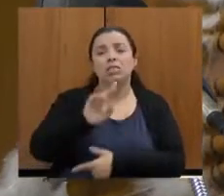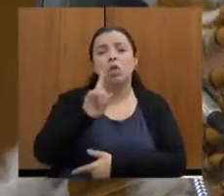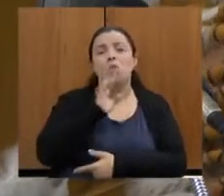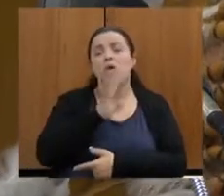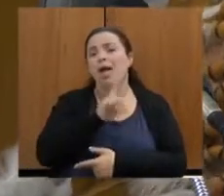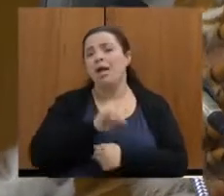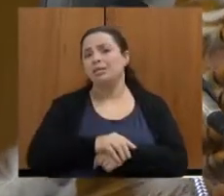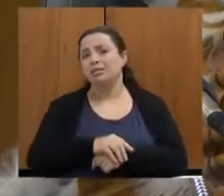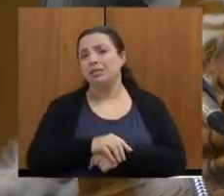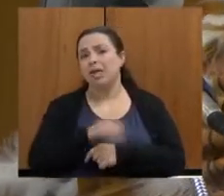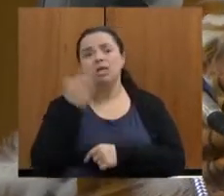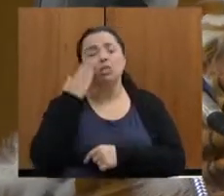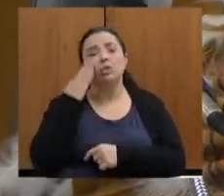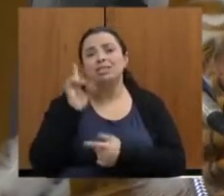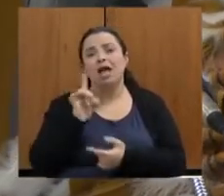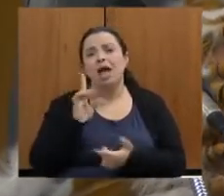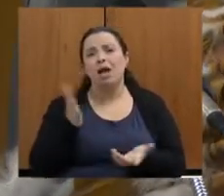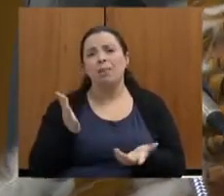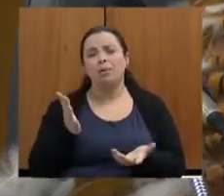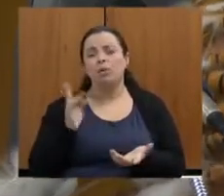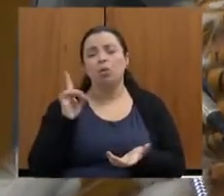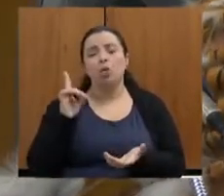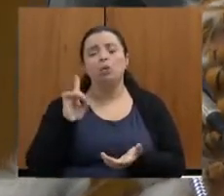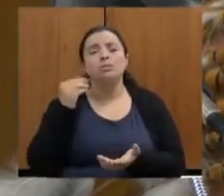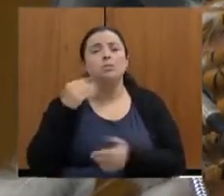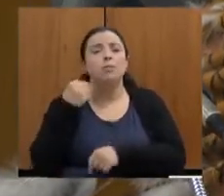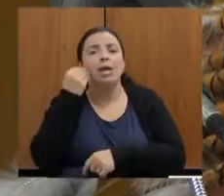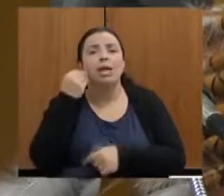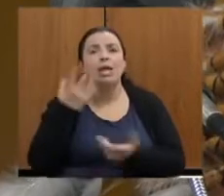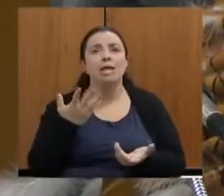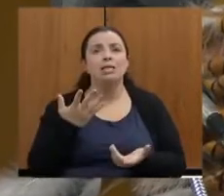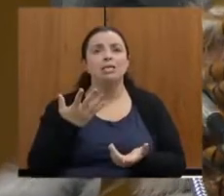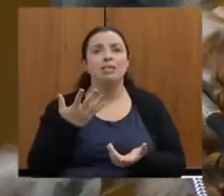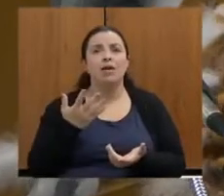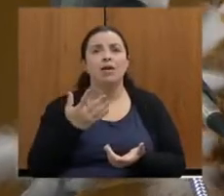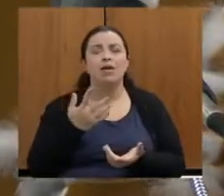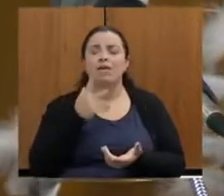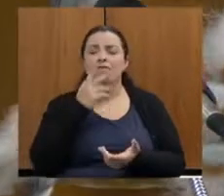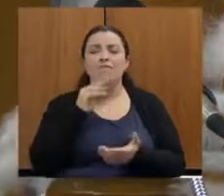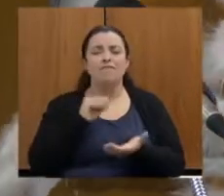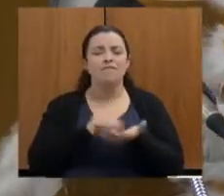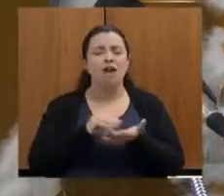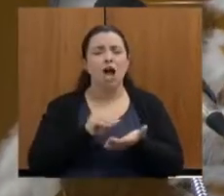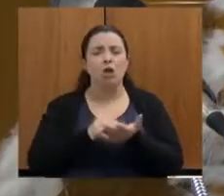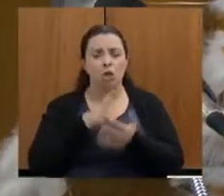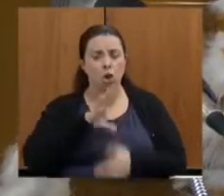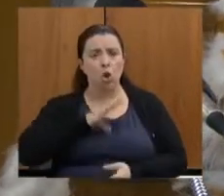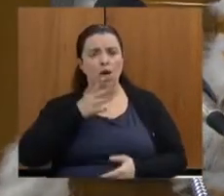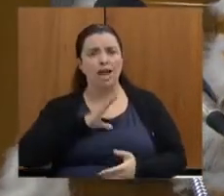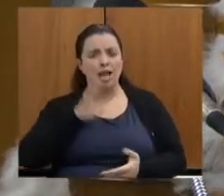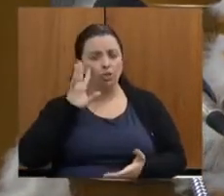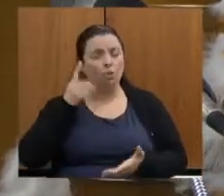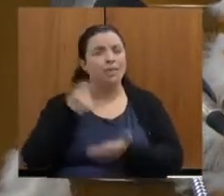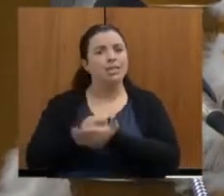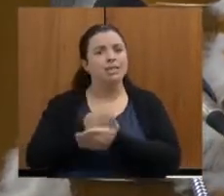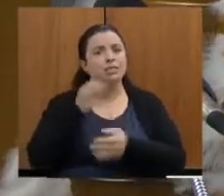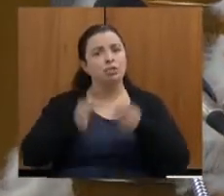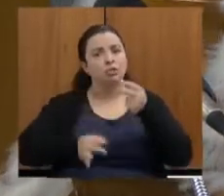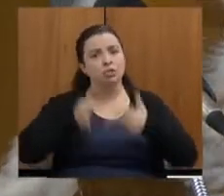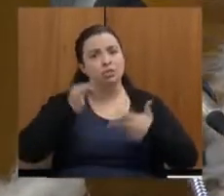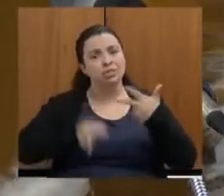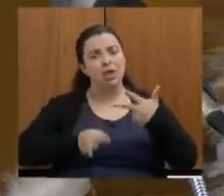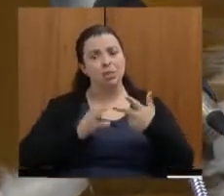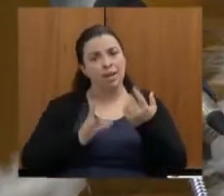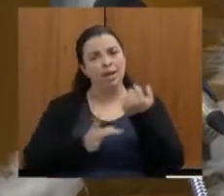técnica pela sua covardia de não ter coragem e tomar uma decisão judicial adequada para garantir a justiça no Brasil